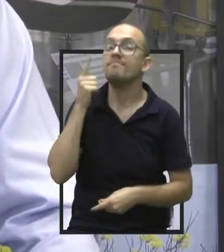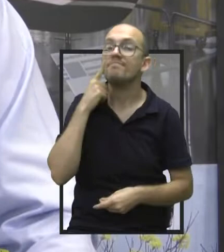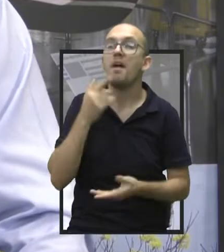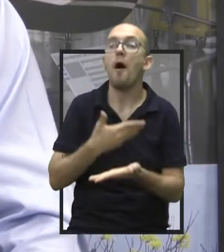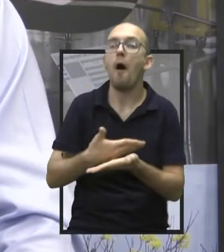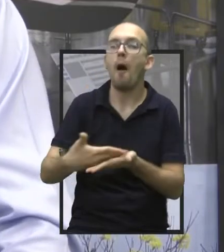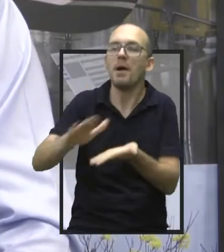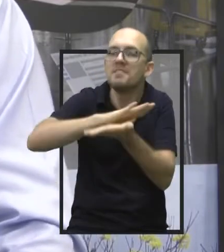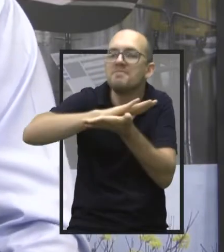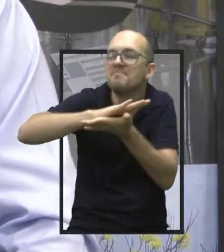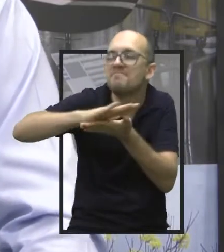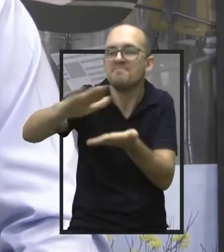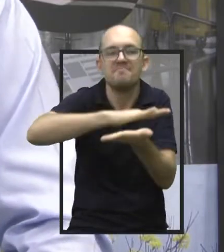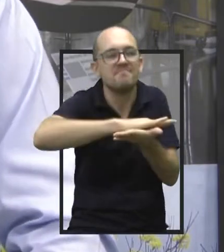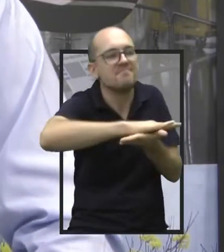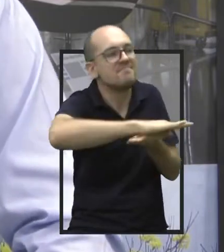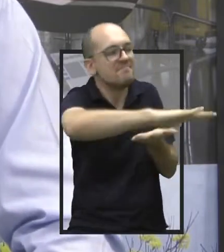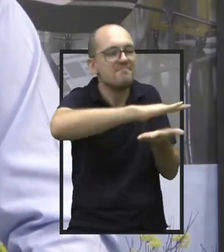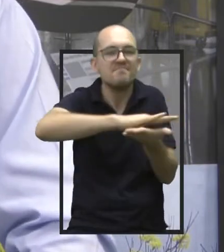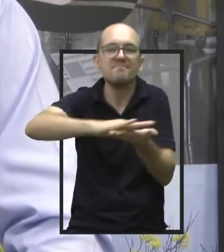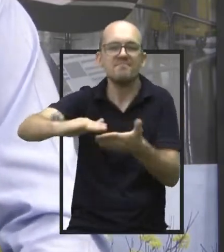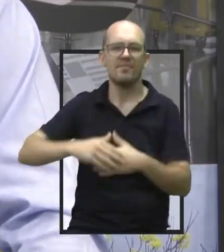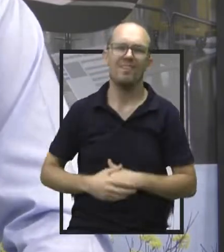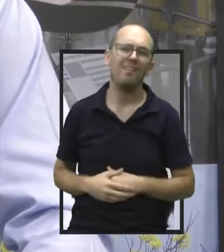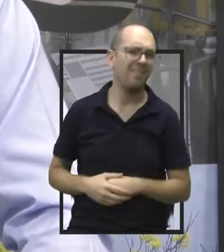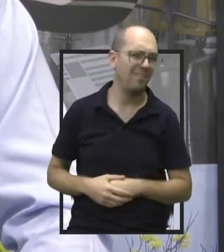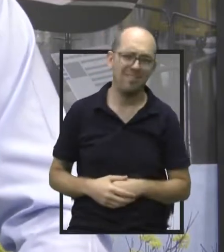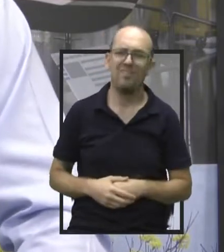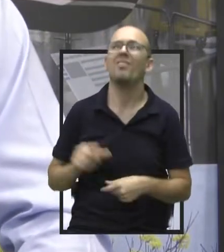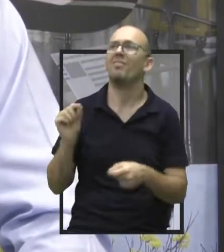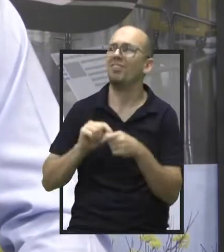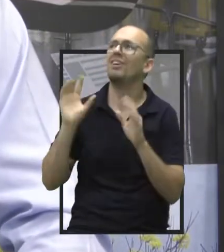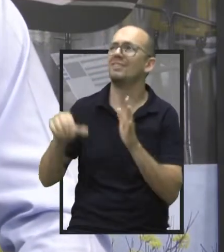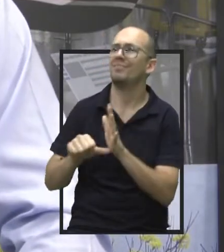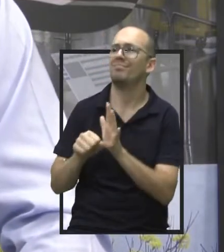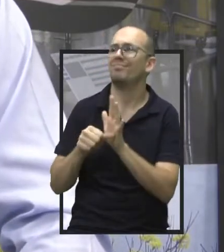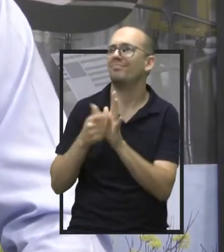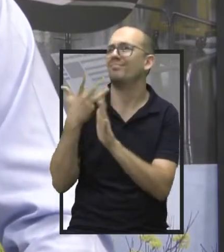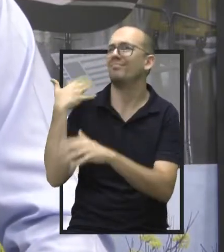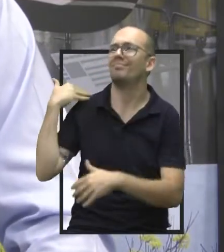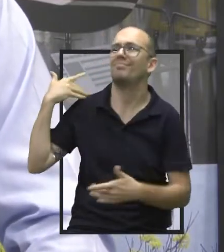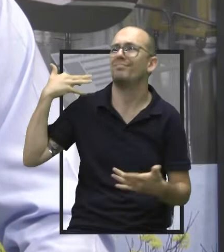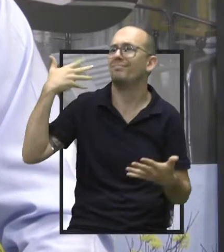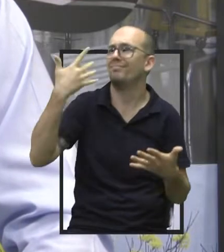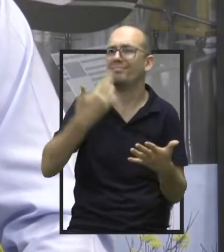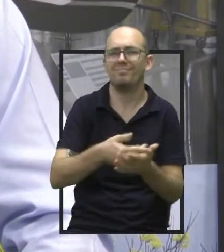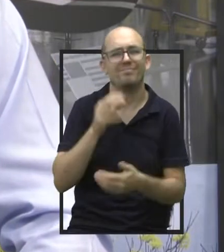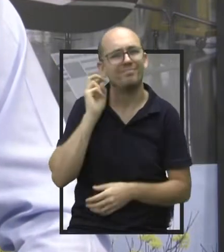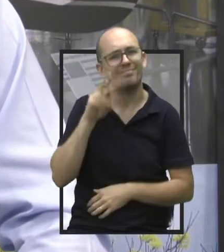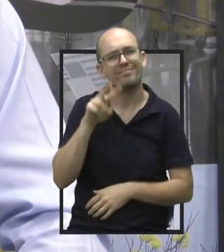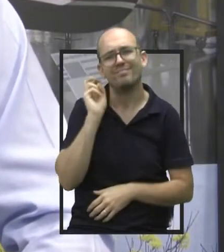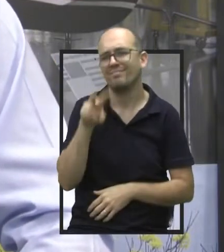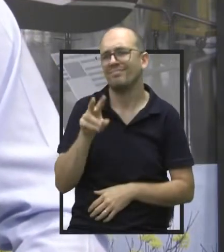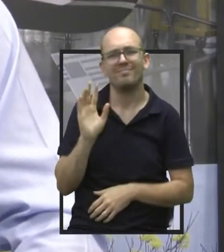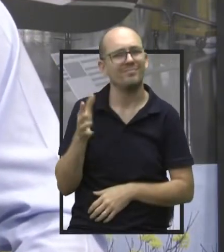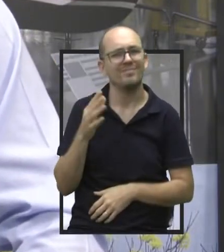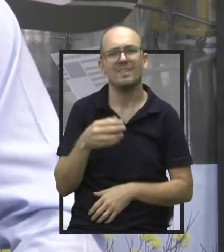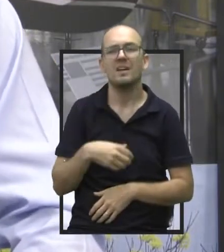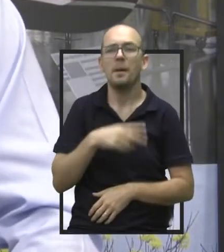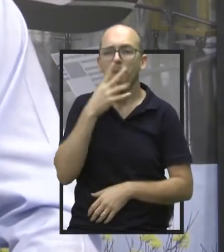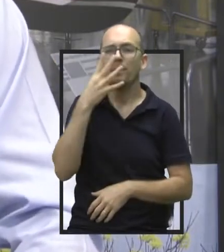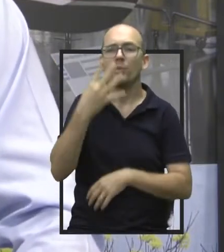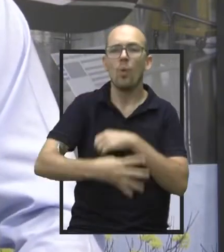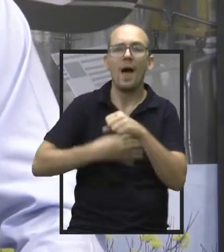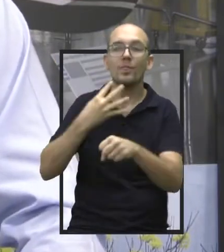as estradas, que é o que fazem desde 30, 40 anos atrás. Arruma as estradas só de 4 em 4